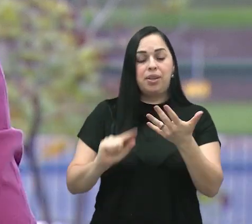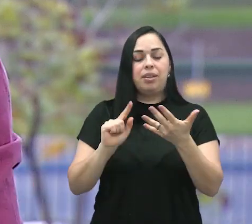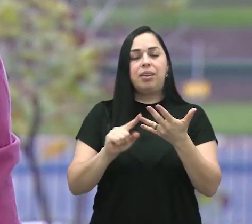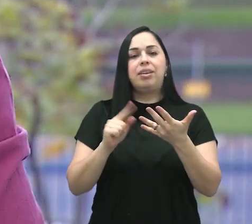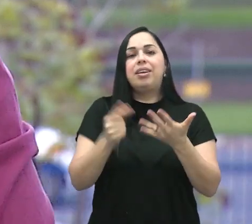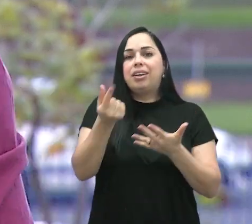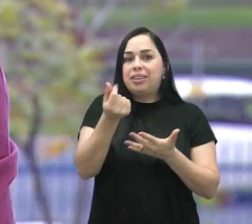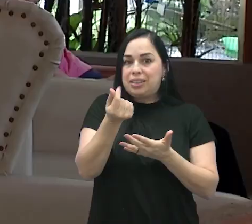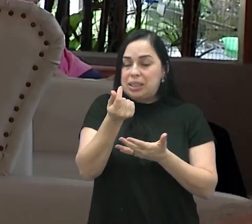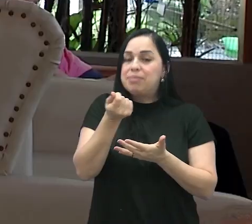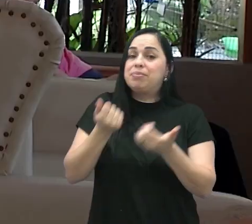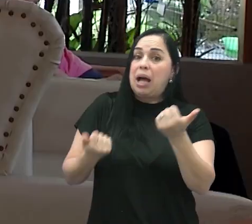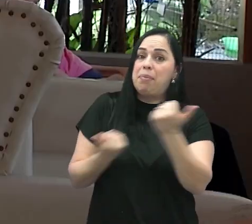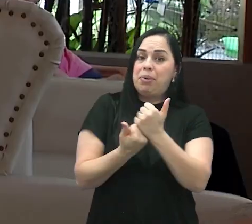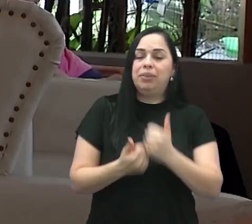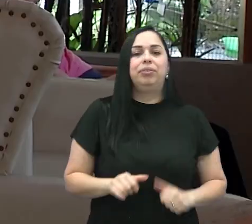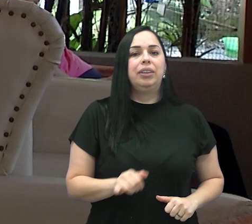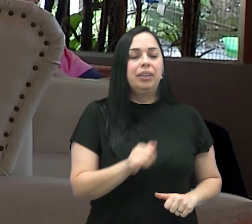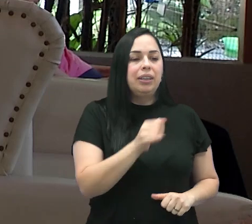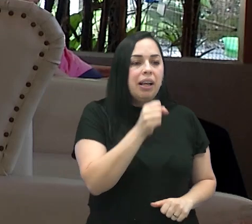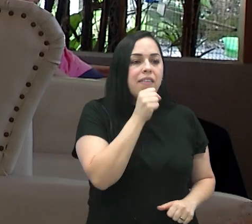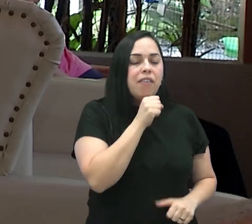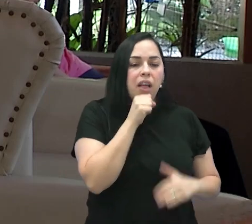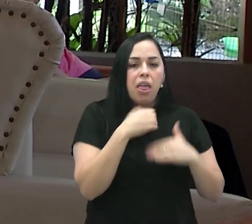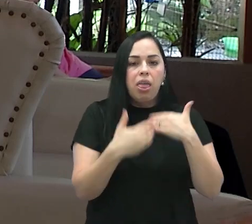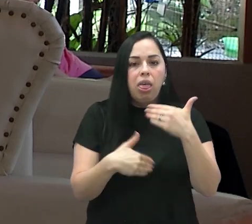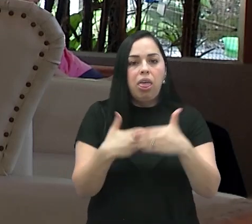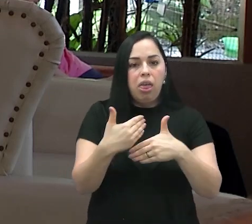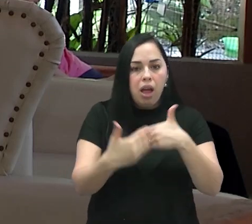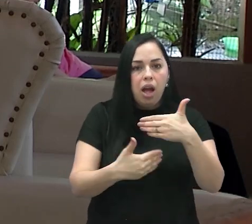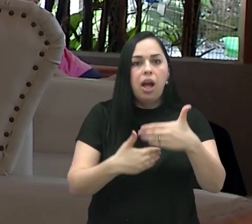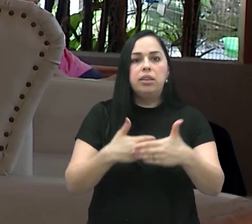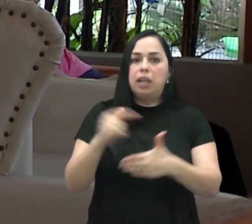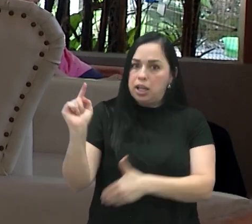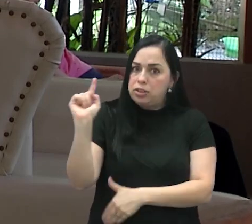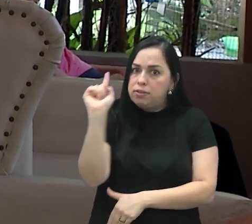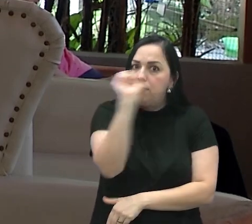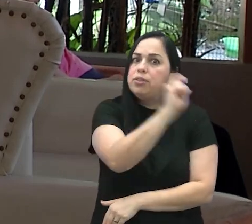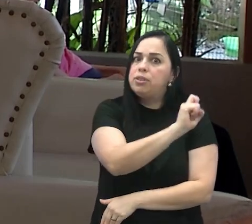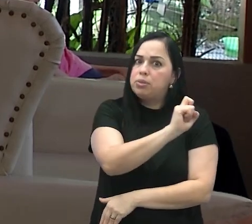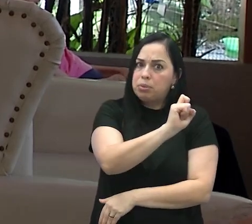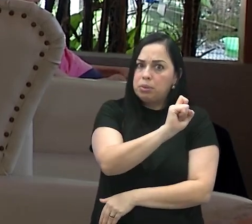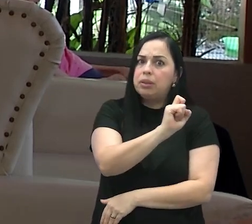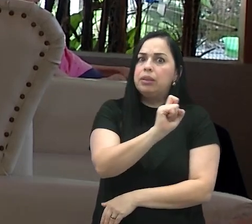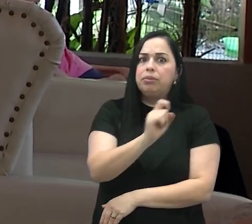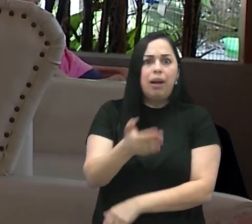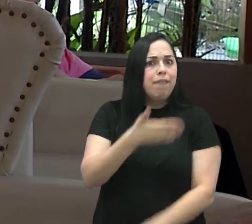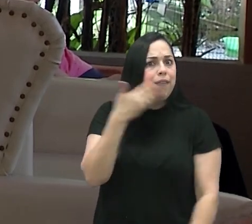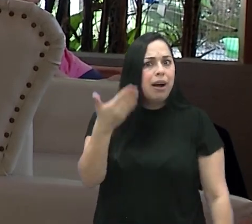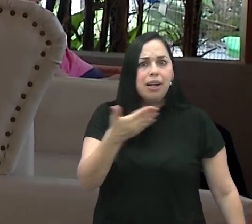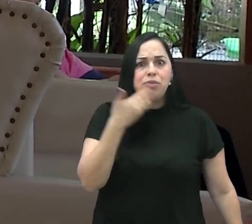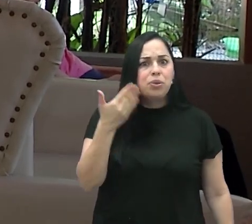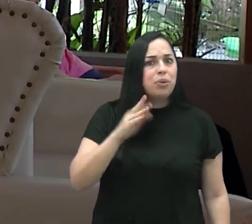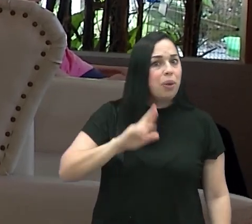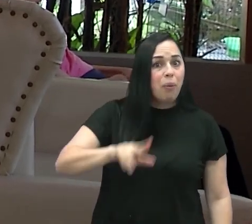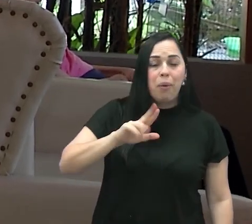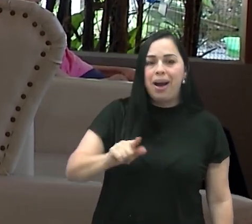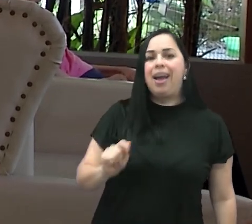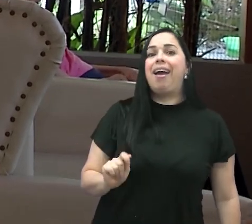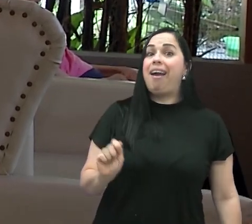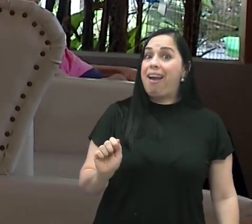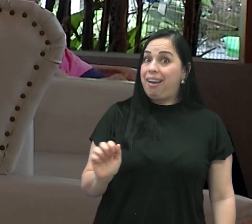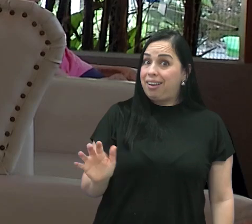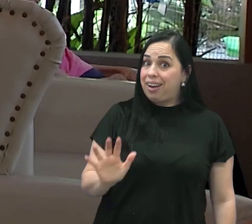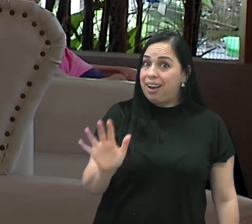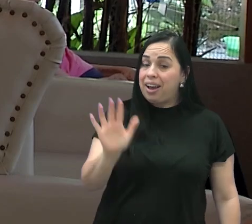e econômico. Envelhecer é caro, não é barato, e então é uma coisa que a gente